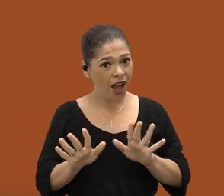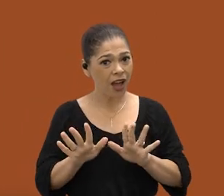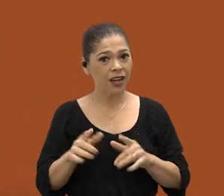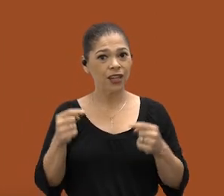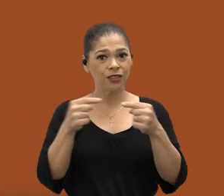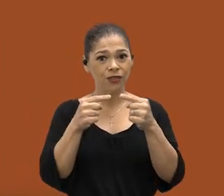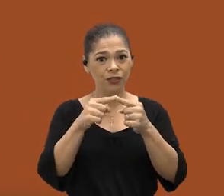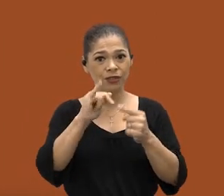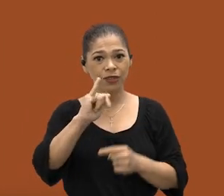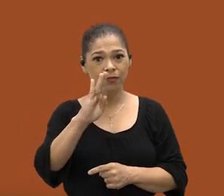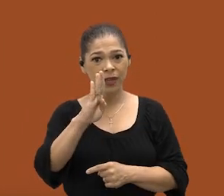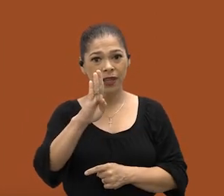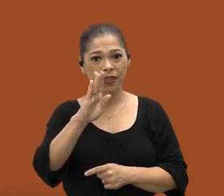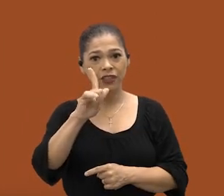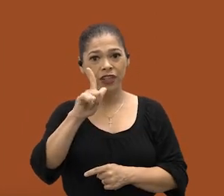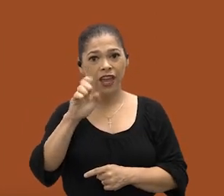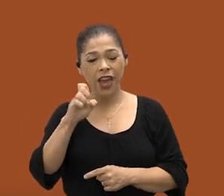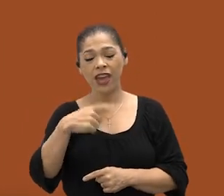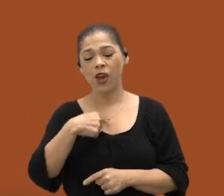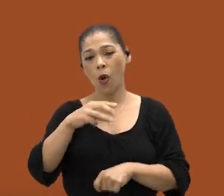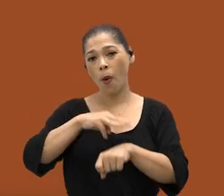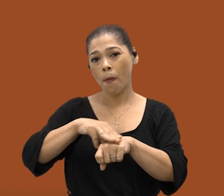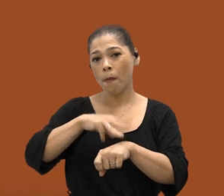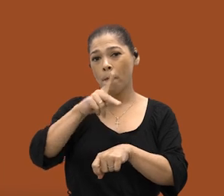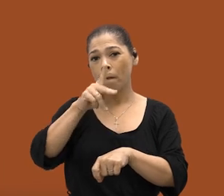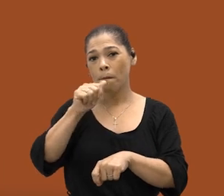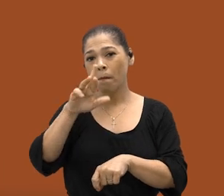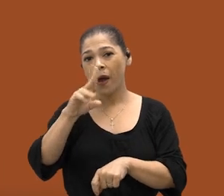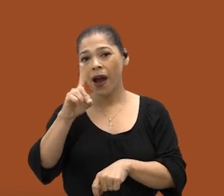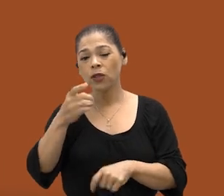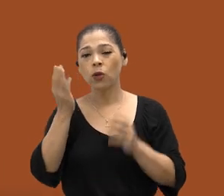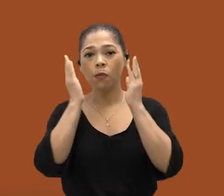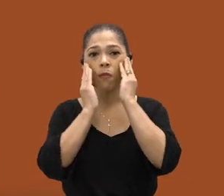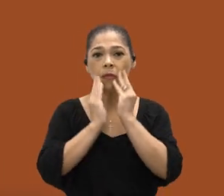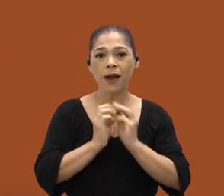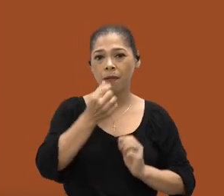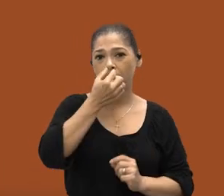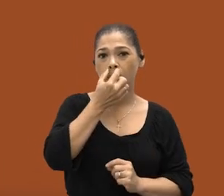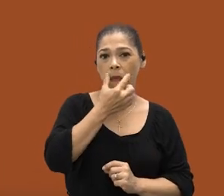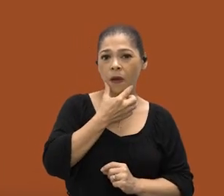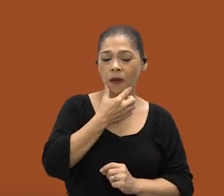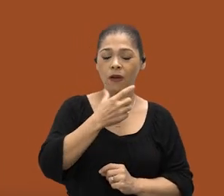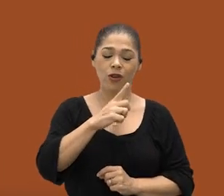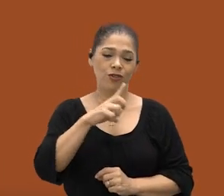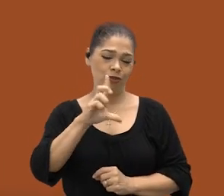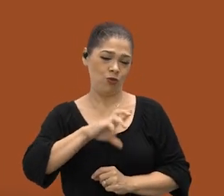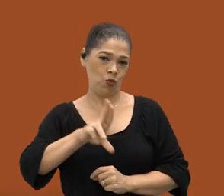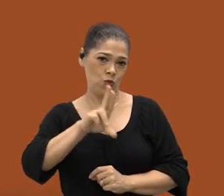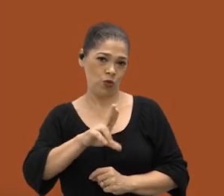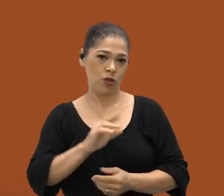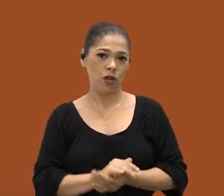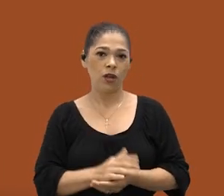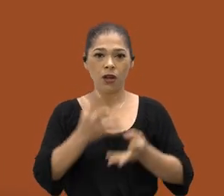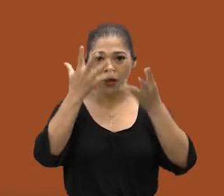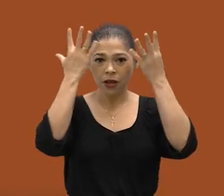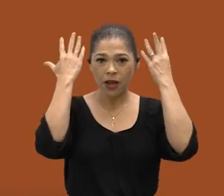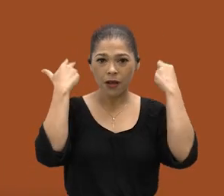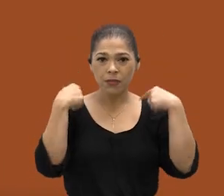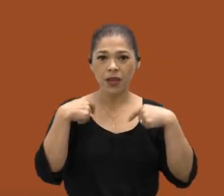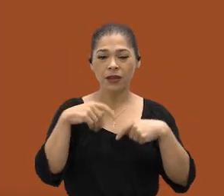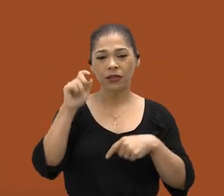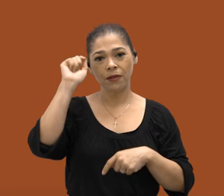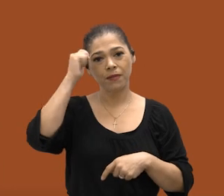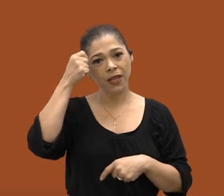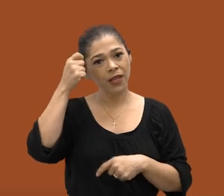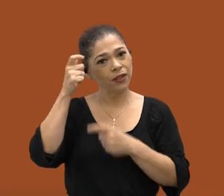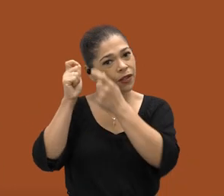segunda classificação do IBGE eu sou pardo tenho um barba bigode e cabelos